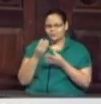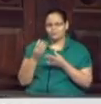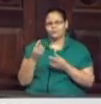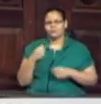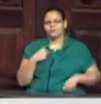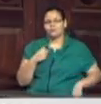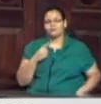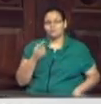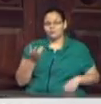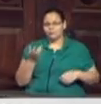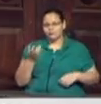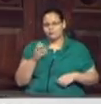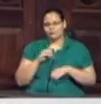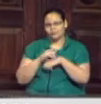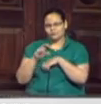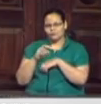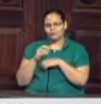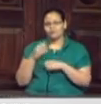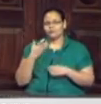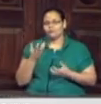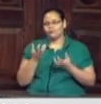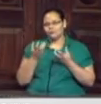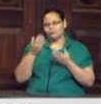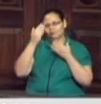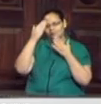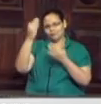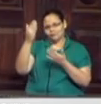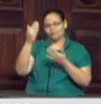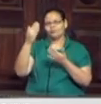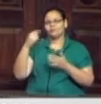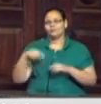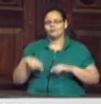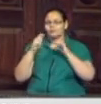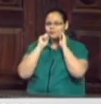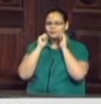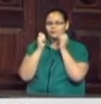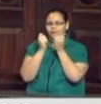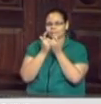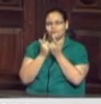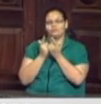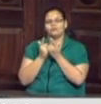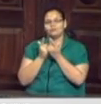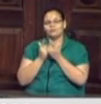antes eu queria agradecer à Casa pela